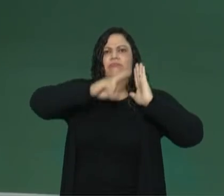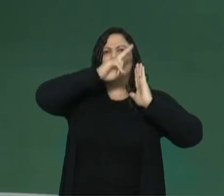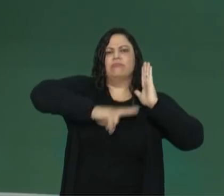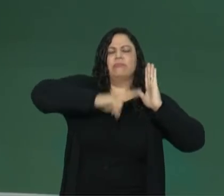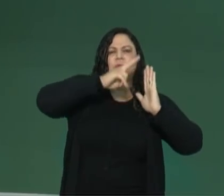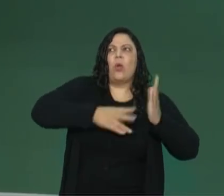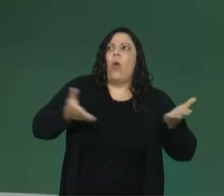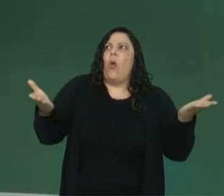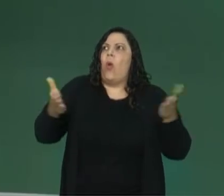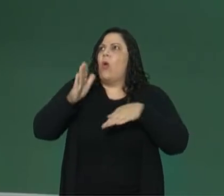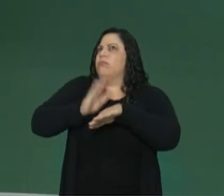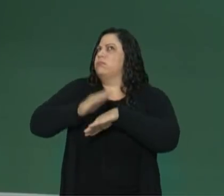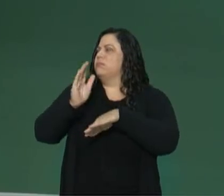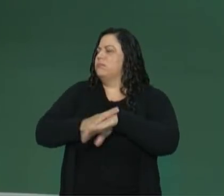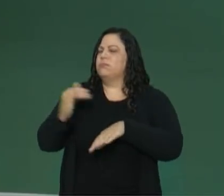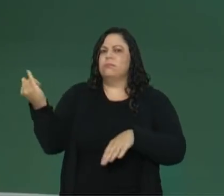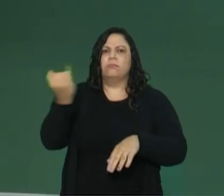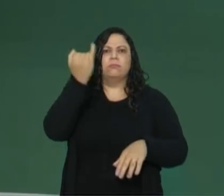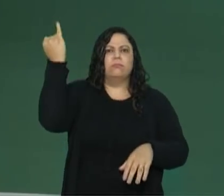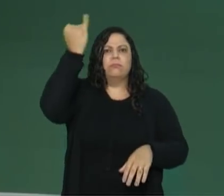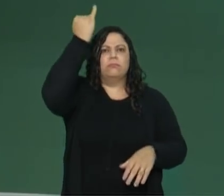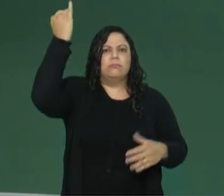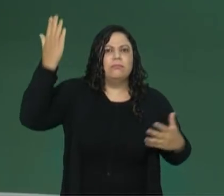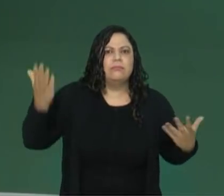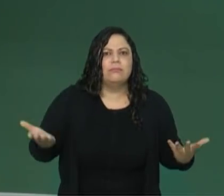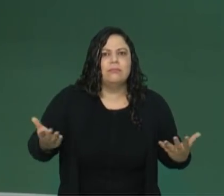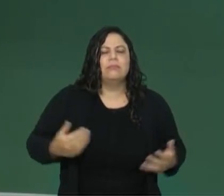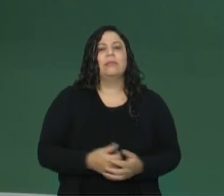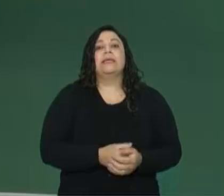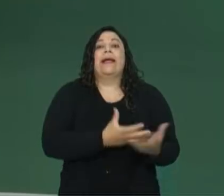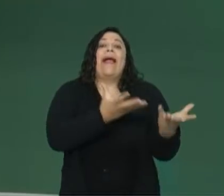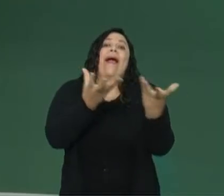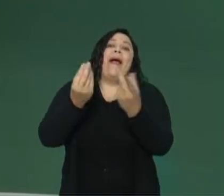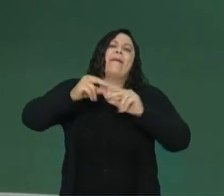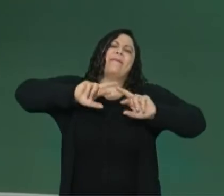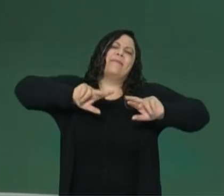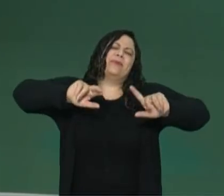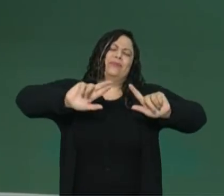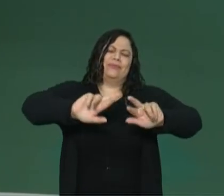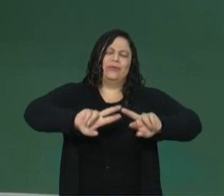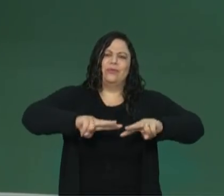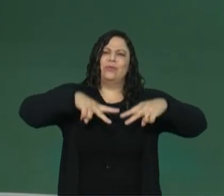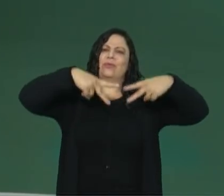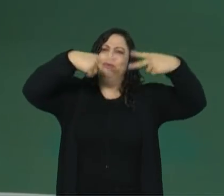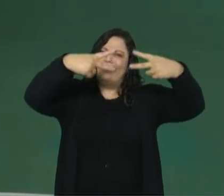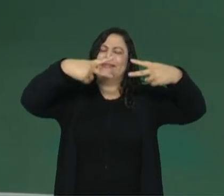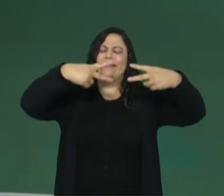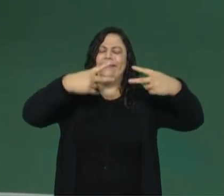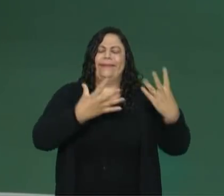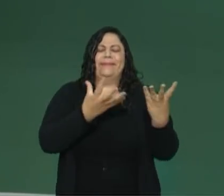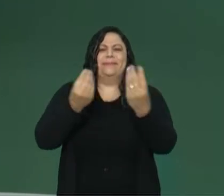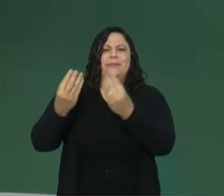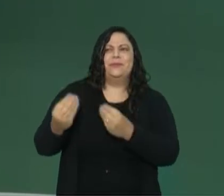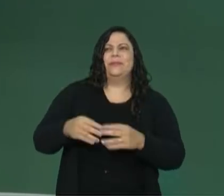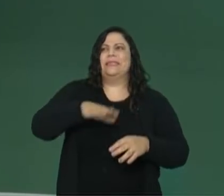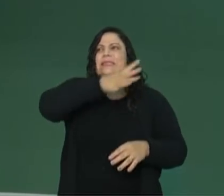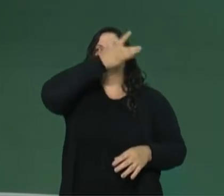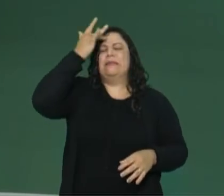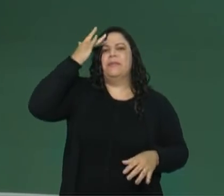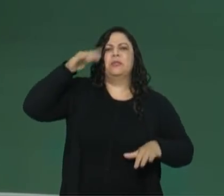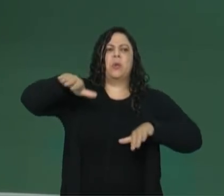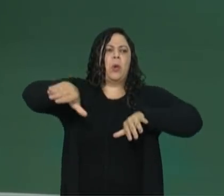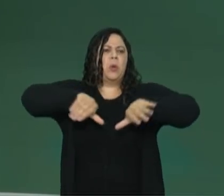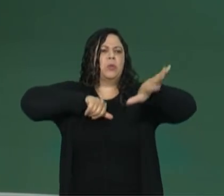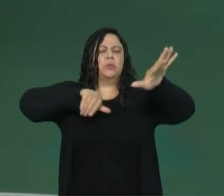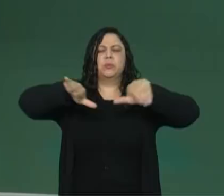fundamental. Por quê, gente? Porque o mundo anda corrido. Muitos links, muita gente nos chamando para lives, para coisas, para